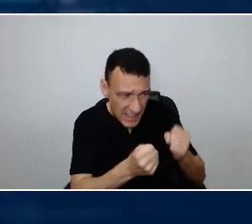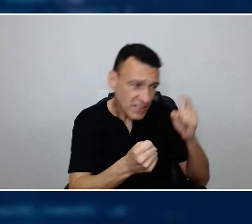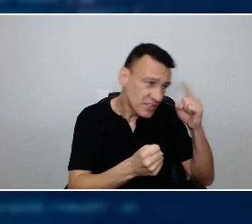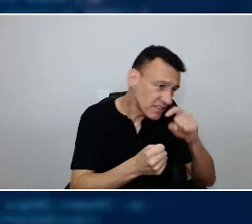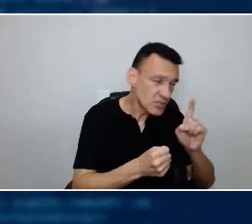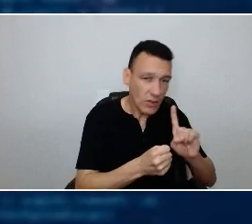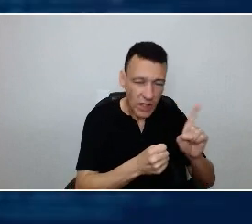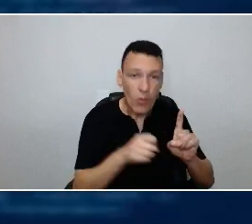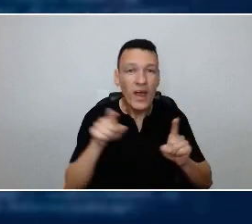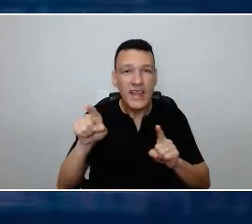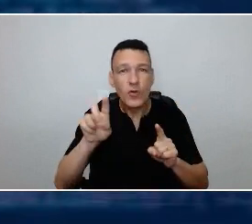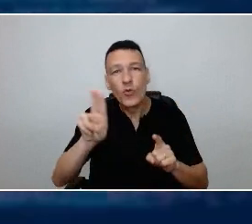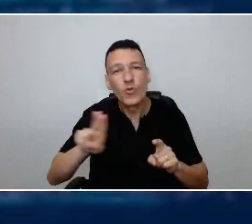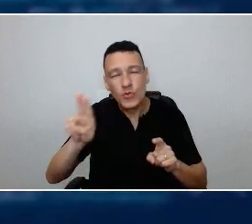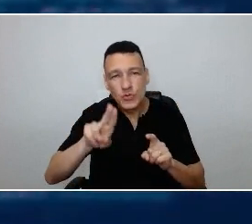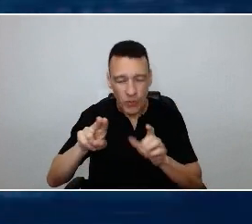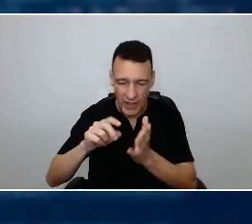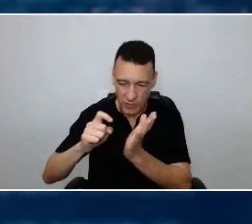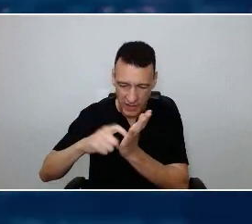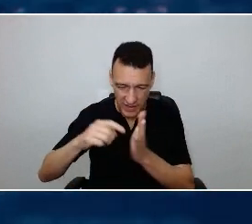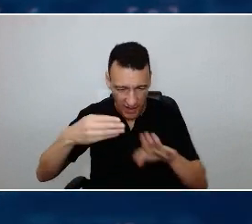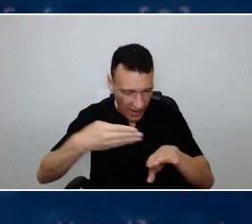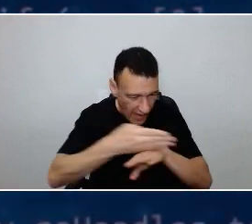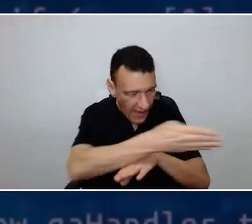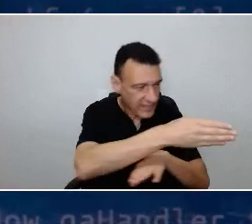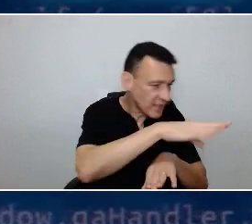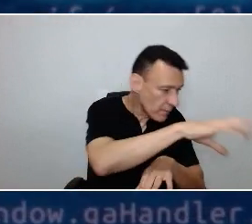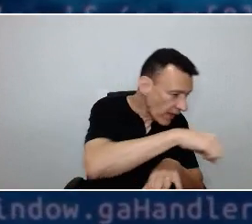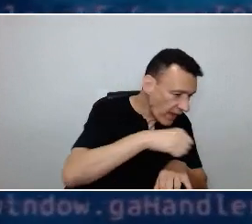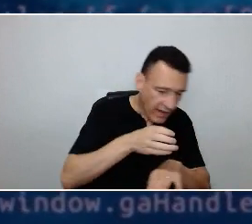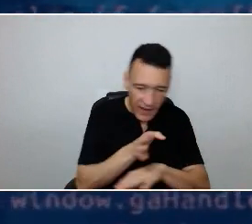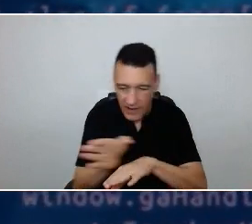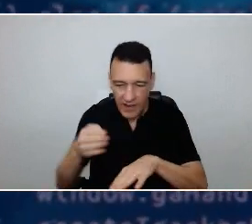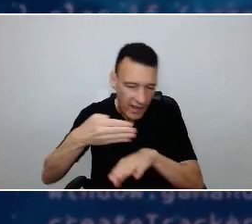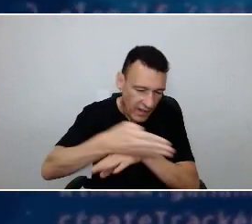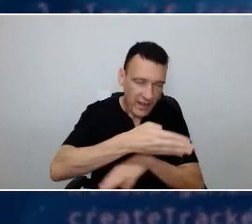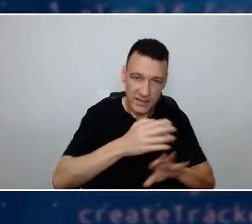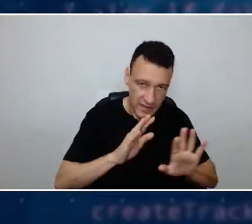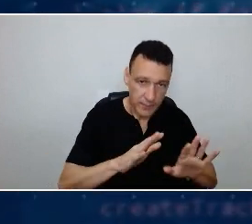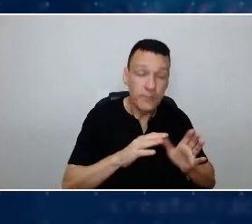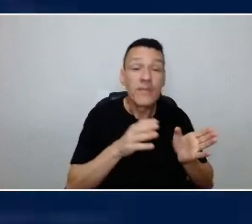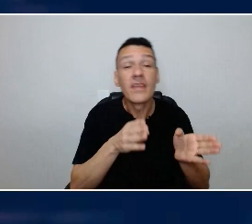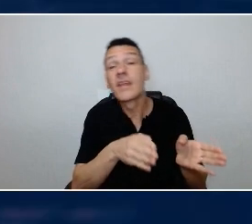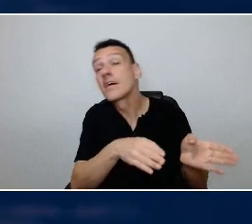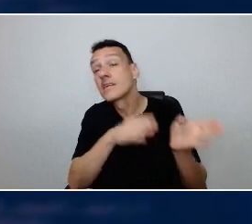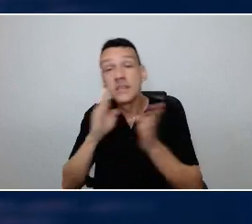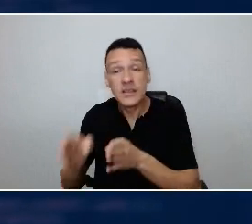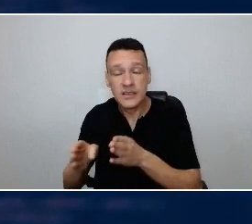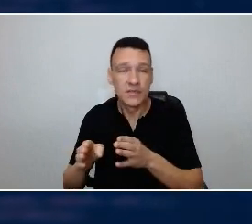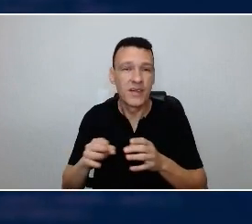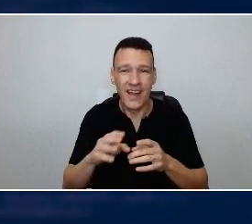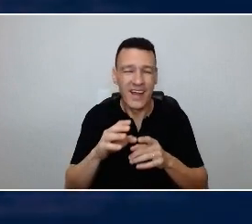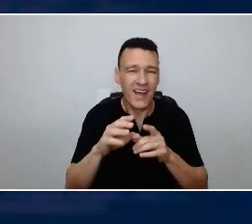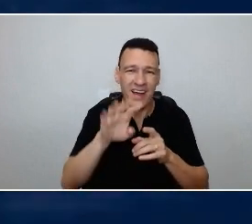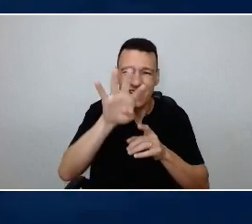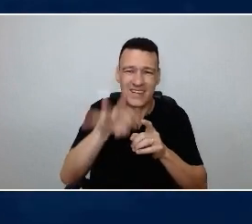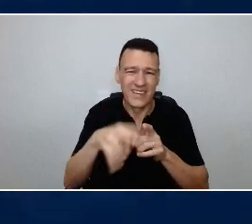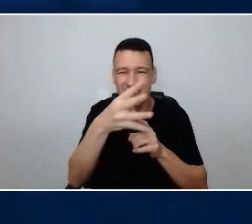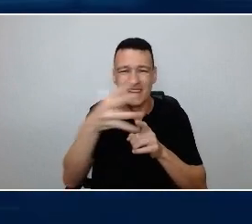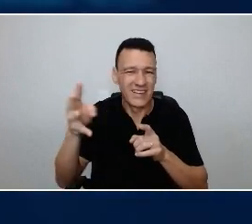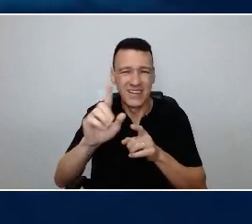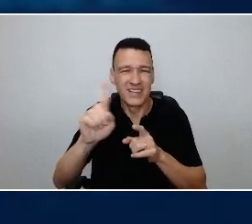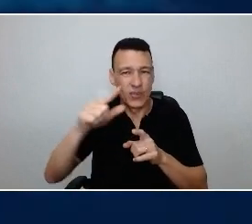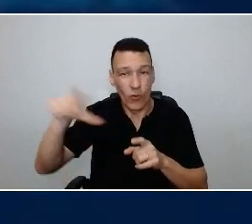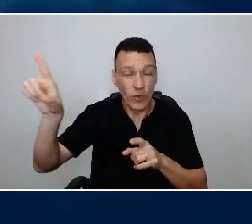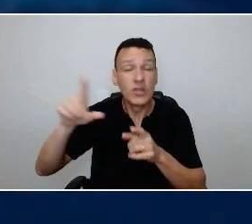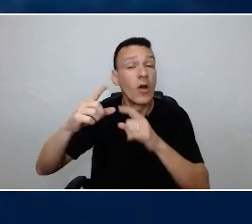que você precis chegar do outro lado quando você vai pro não relacional muda completamente cara porque você precisa primeiro avaliar a carga de trabalho primeiro